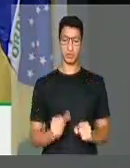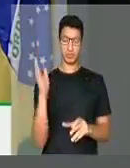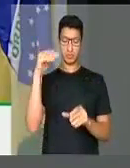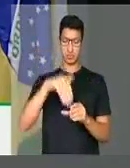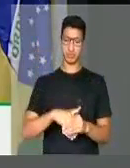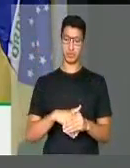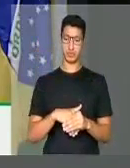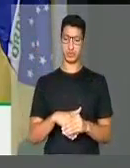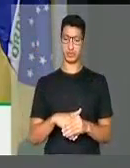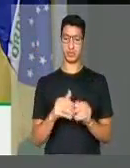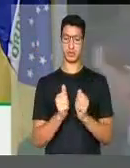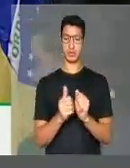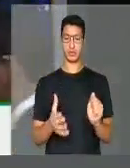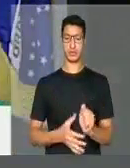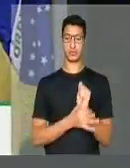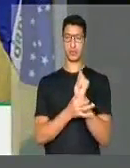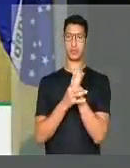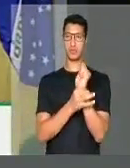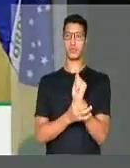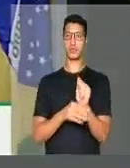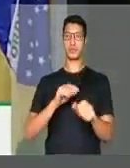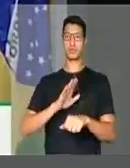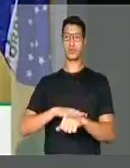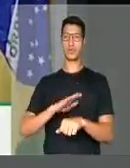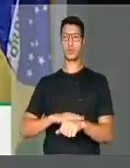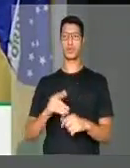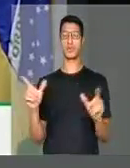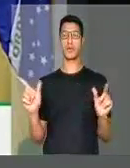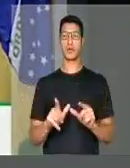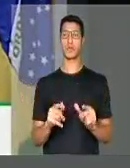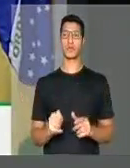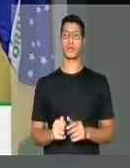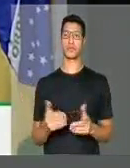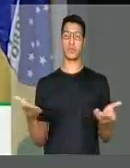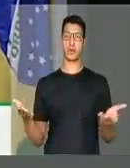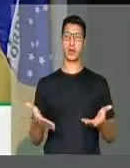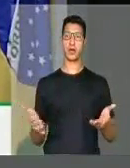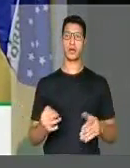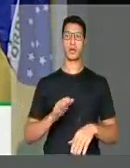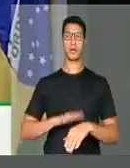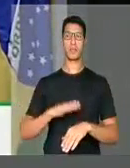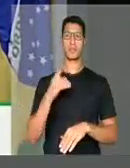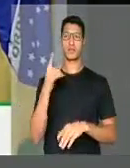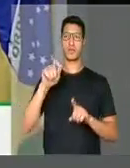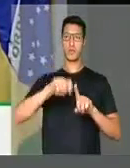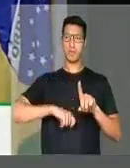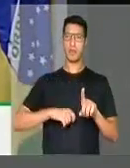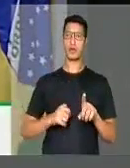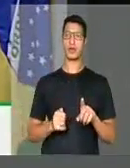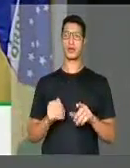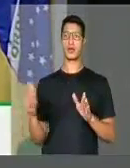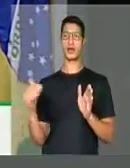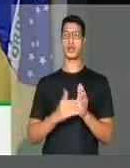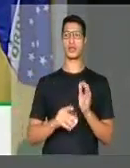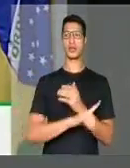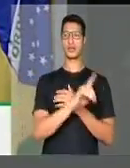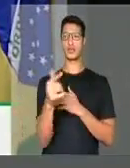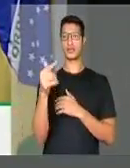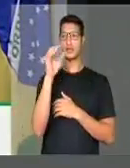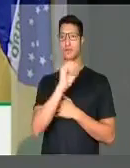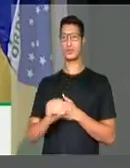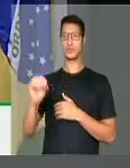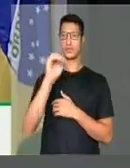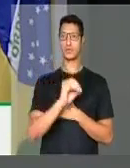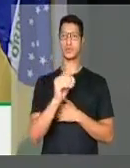possamos votá-lo com segurança. E o tempo é muito curto. Agora, pouco mais de um mês, até o dia 7